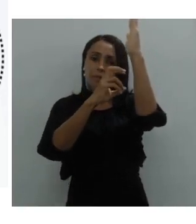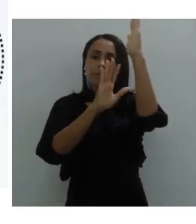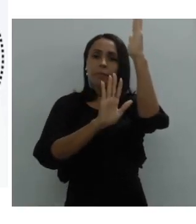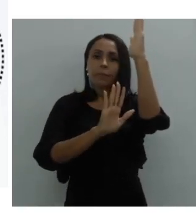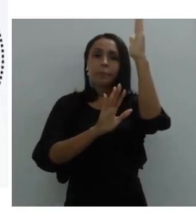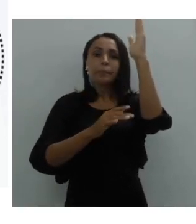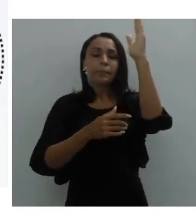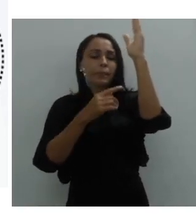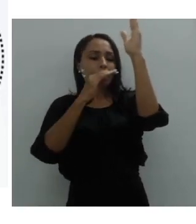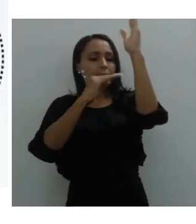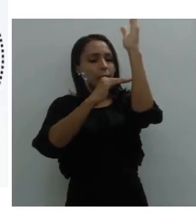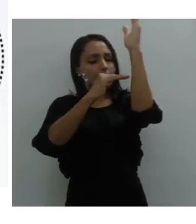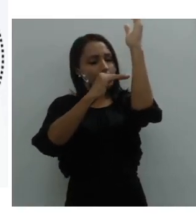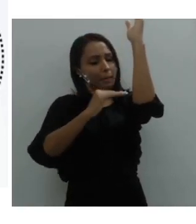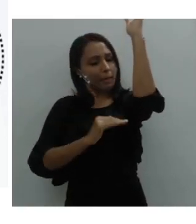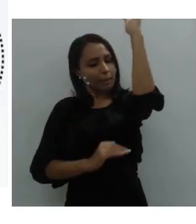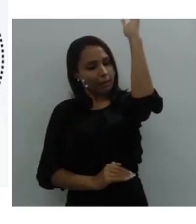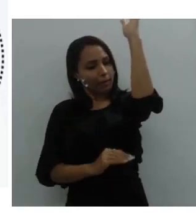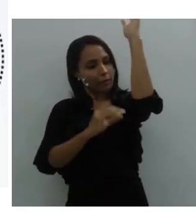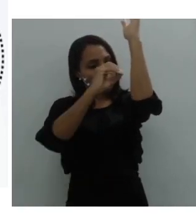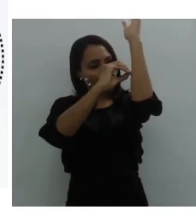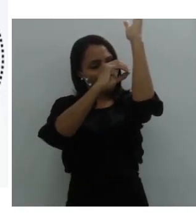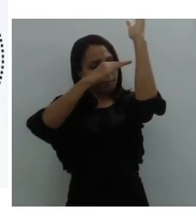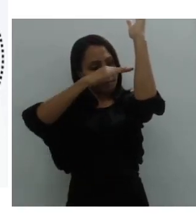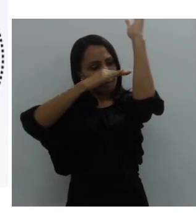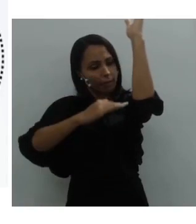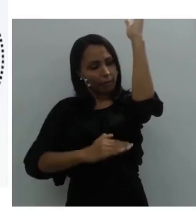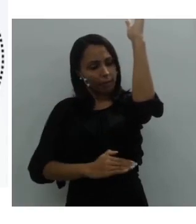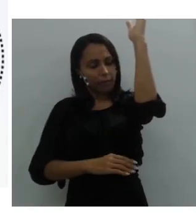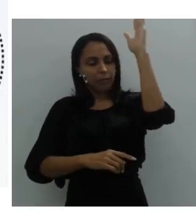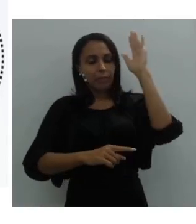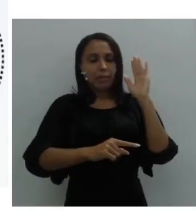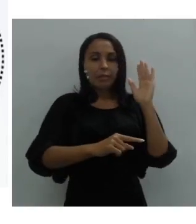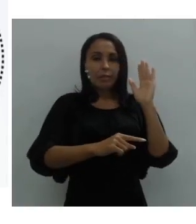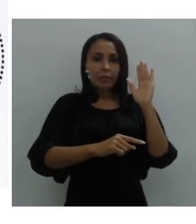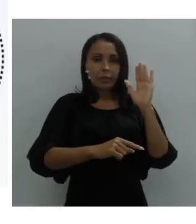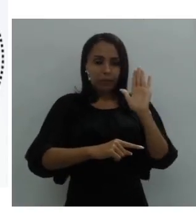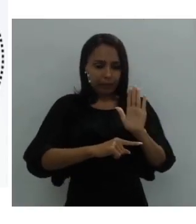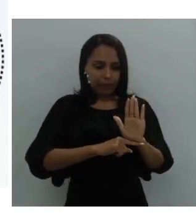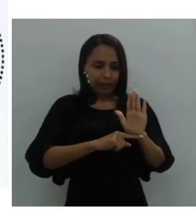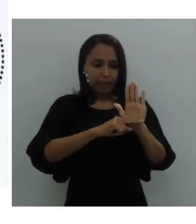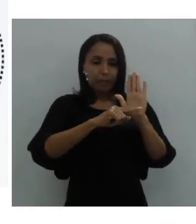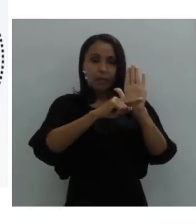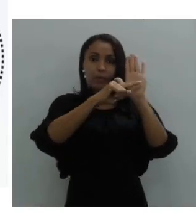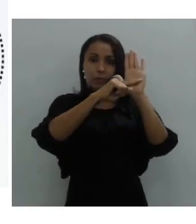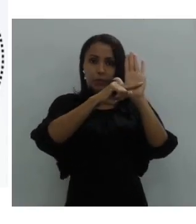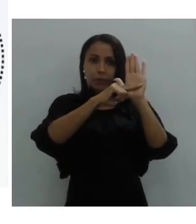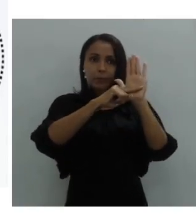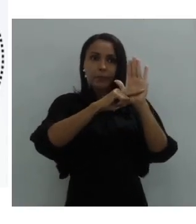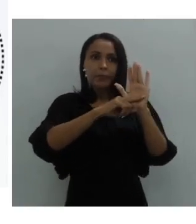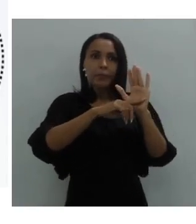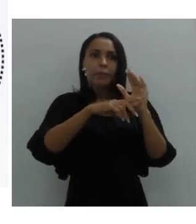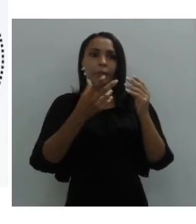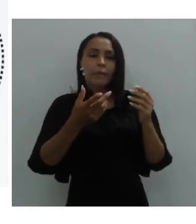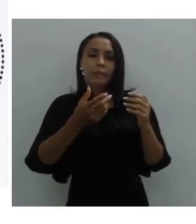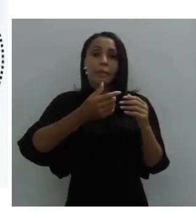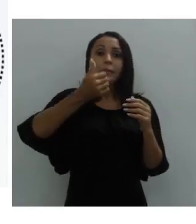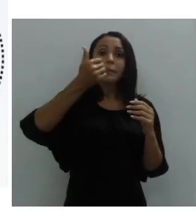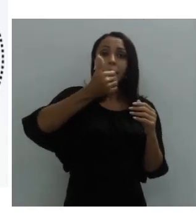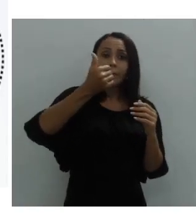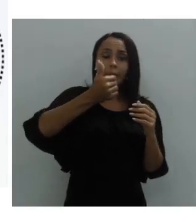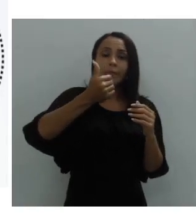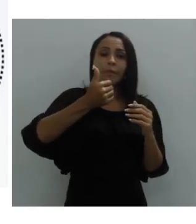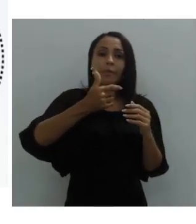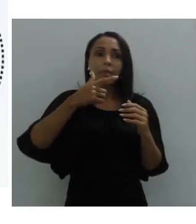E do 0 para baixo, nós temos os números negativos. Aqui você tem aqui no primeiro quadrante aqui